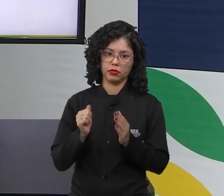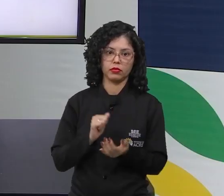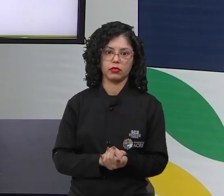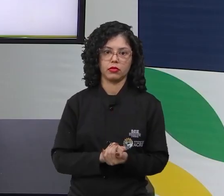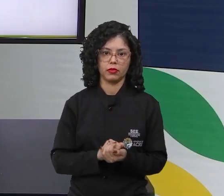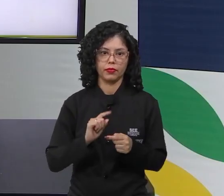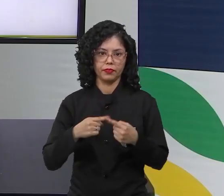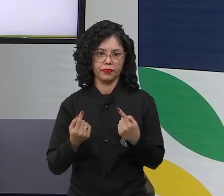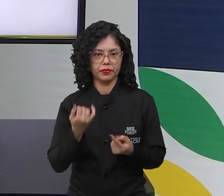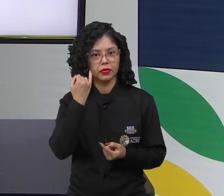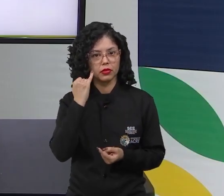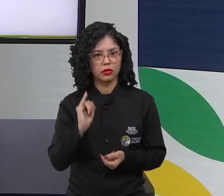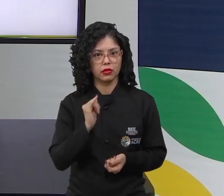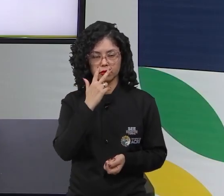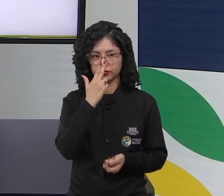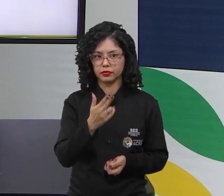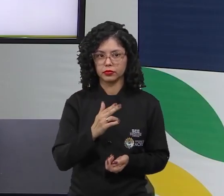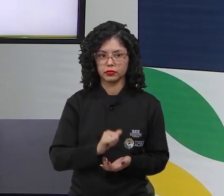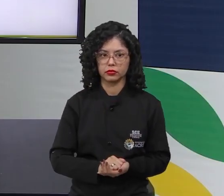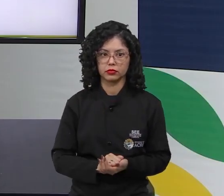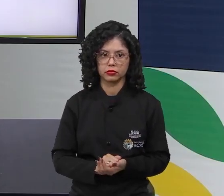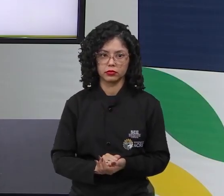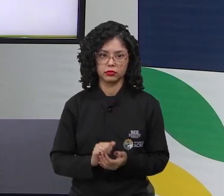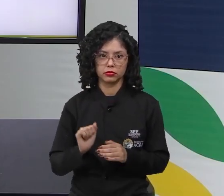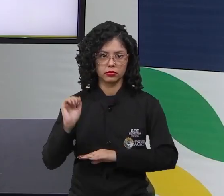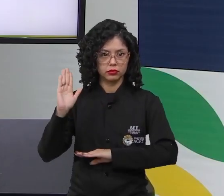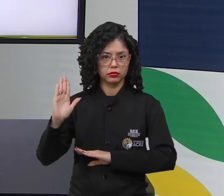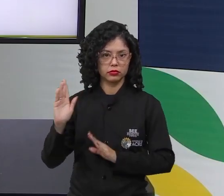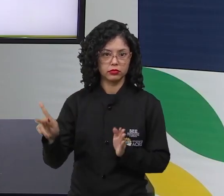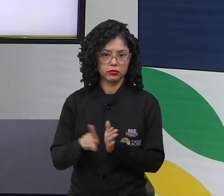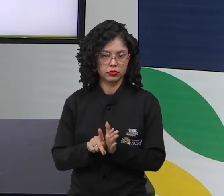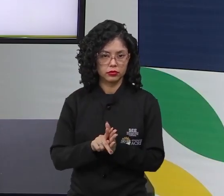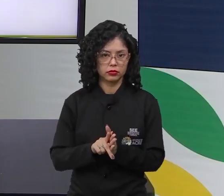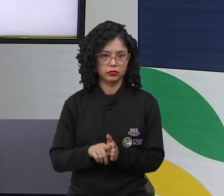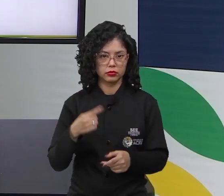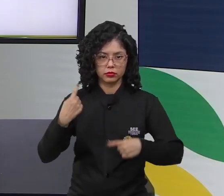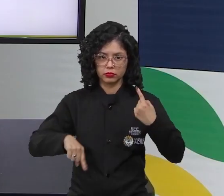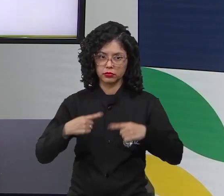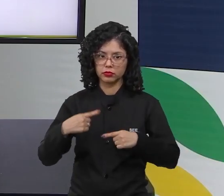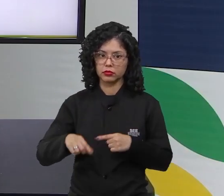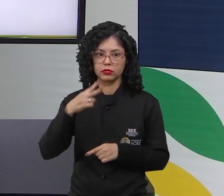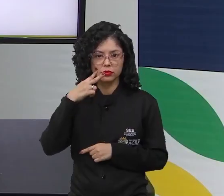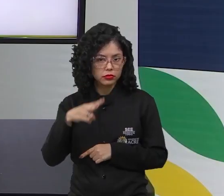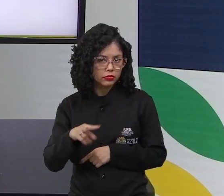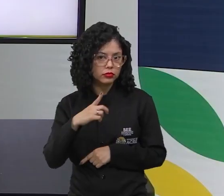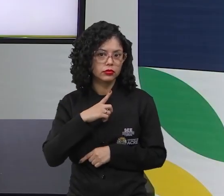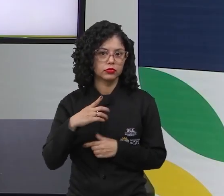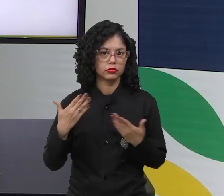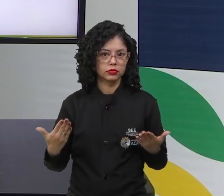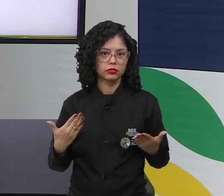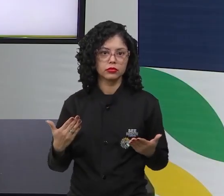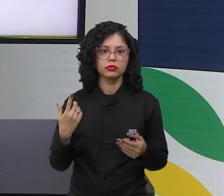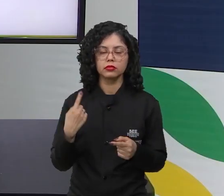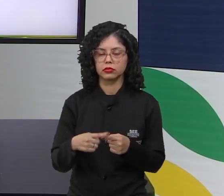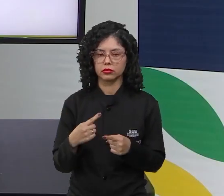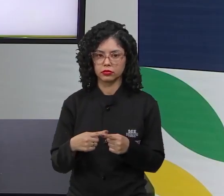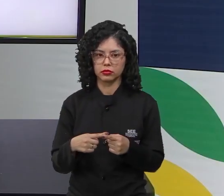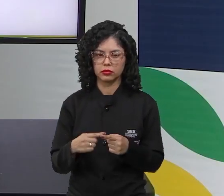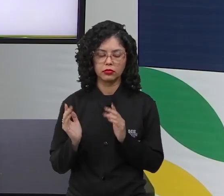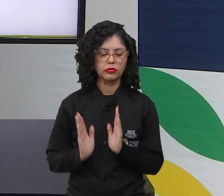aí, mas a ideia é que não apareça mais. Nas campanhas políticas, nós não observamos tanto isso, justamente